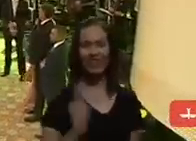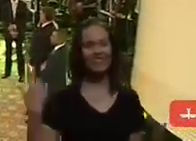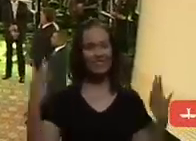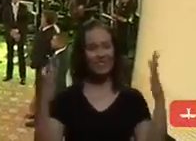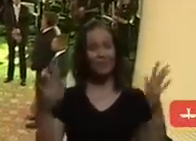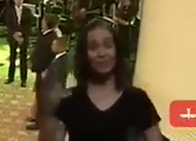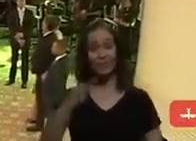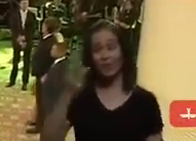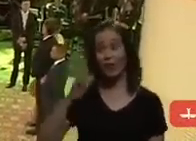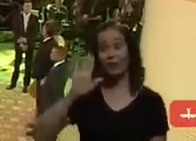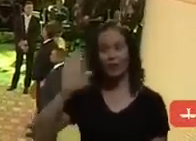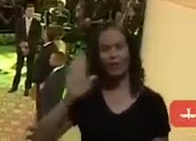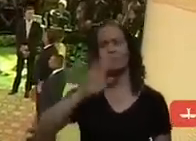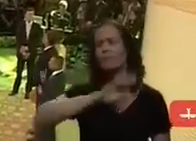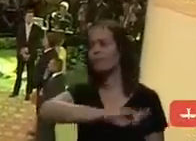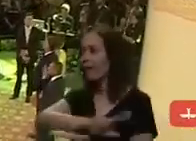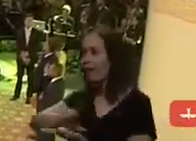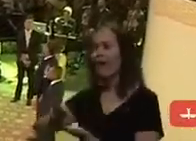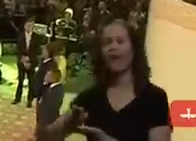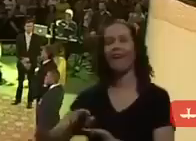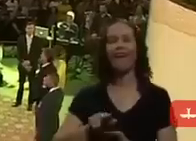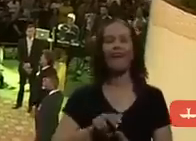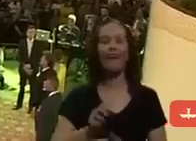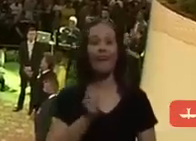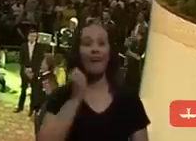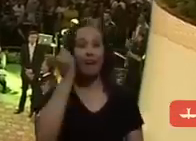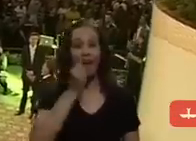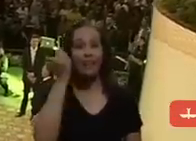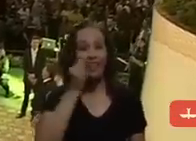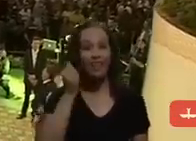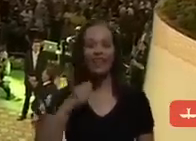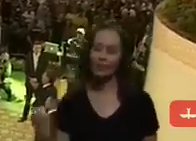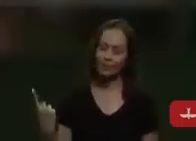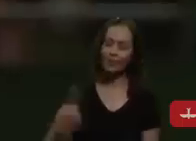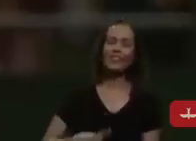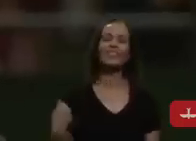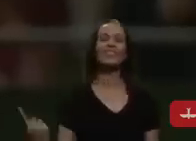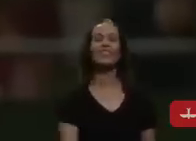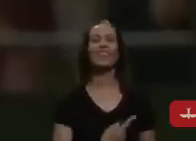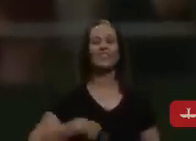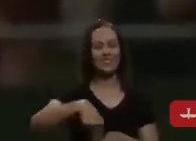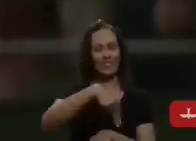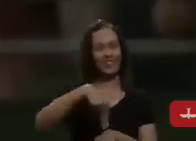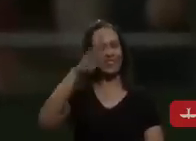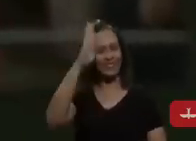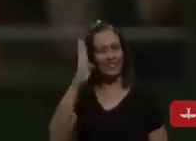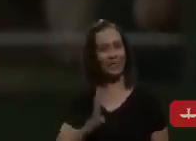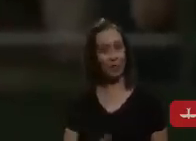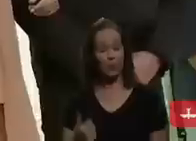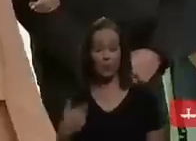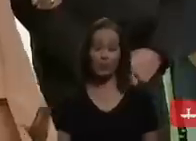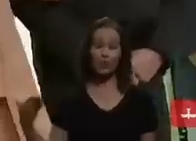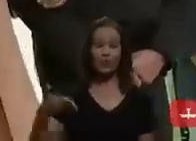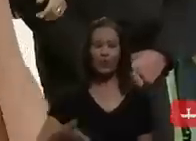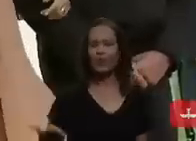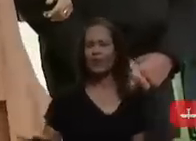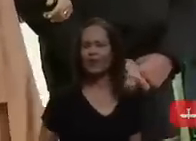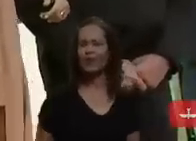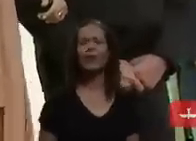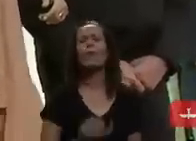E as promessas do Senhor, André, irão se cumprir na nossa nação. Eu cheguei agora. Quantos